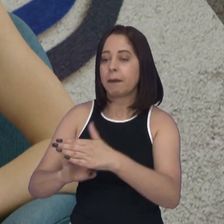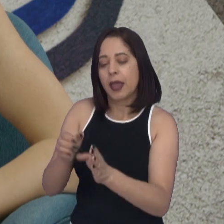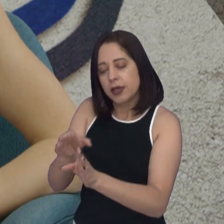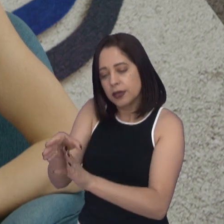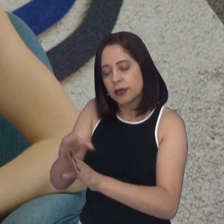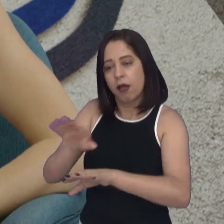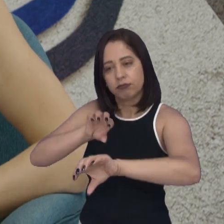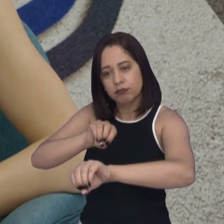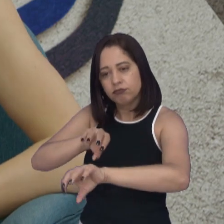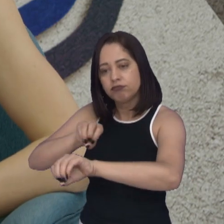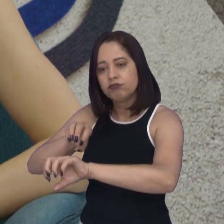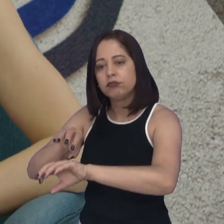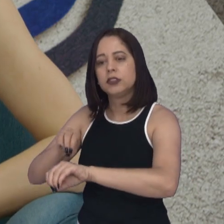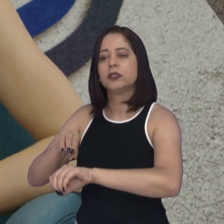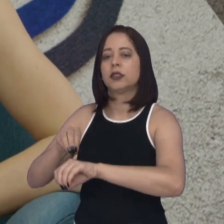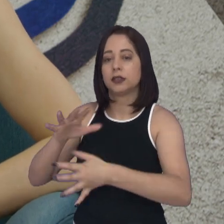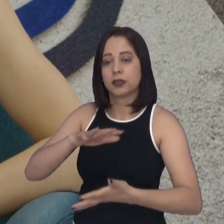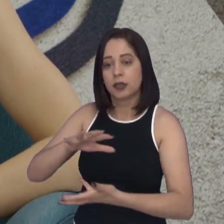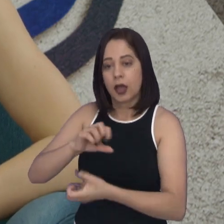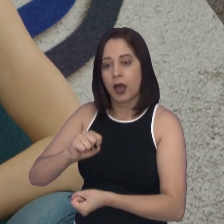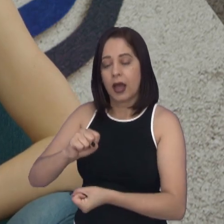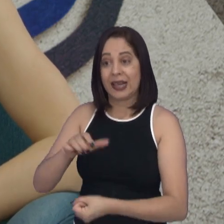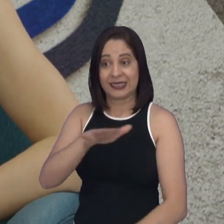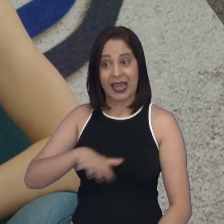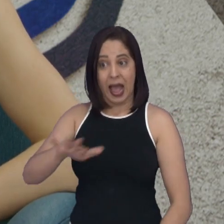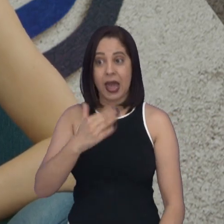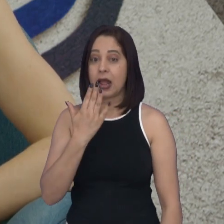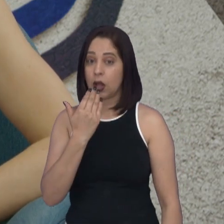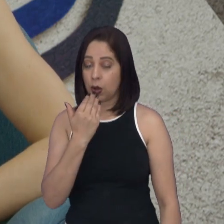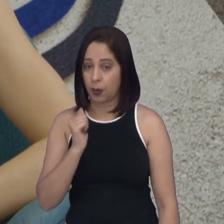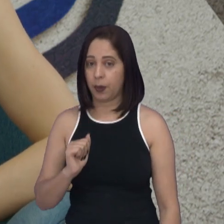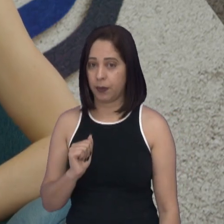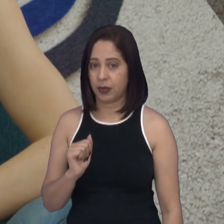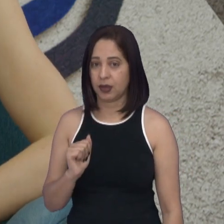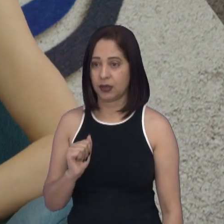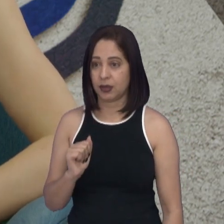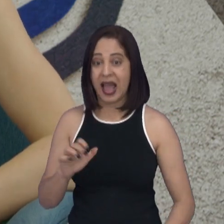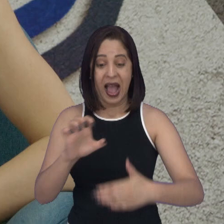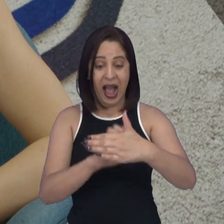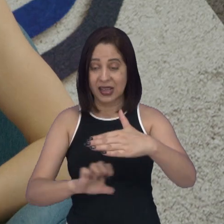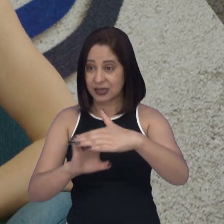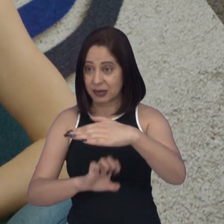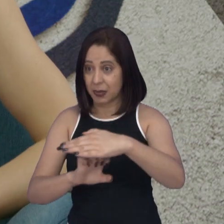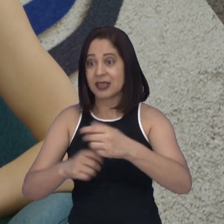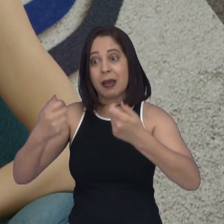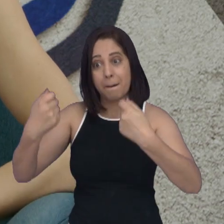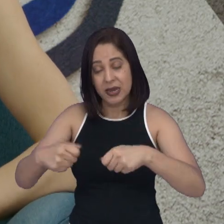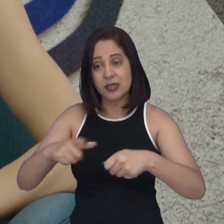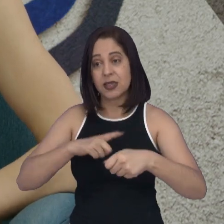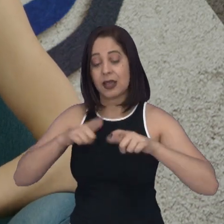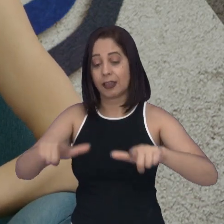consultoria, no ramo alimentício, em que essas grandes indústrias precisam se certificar,